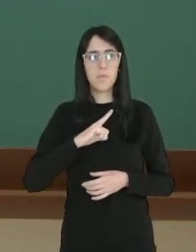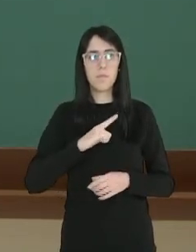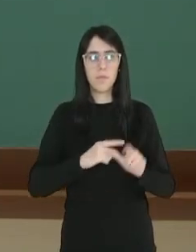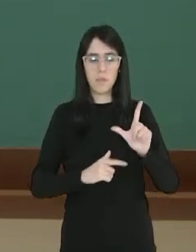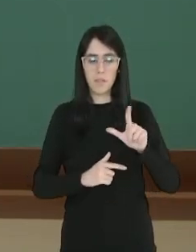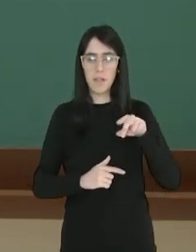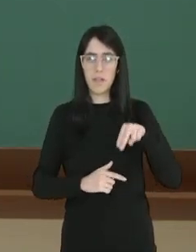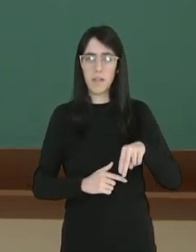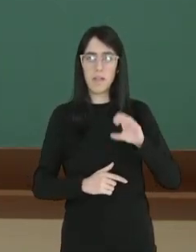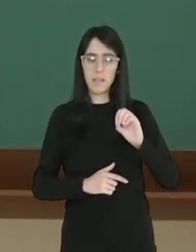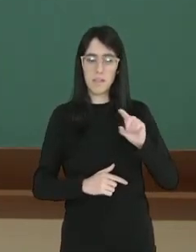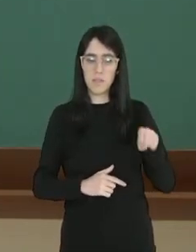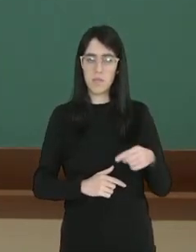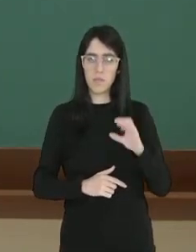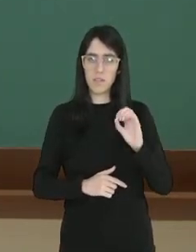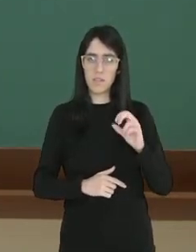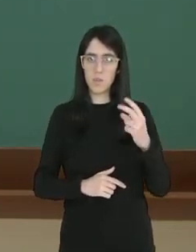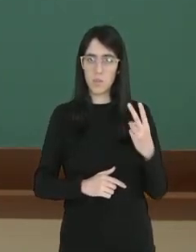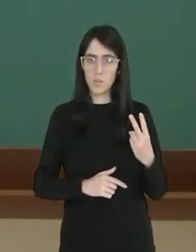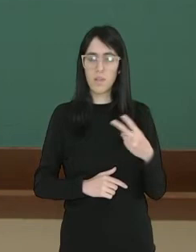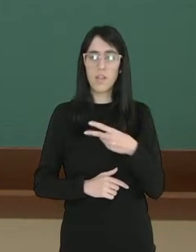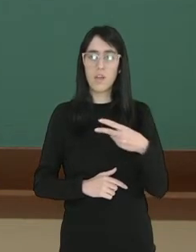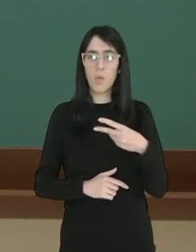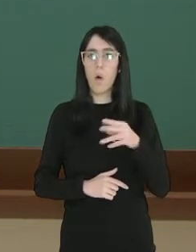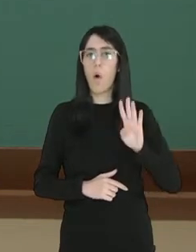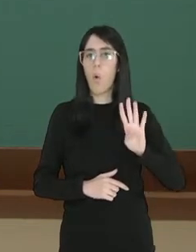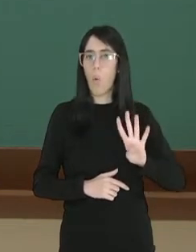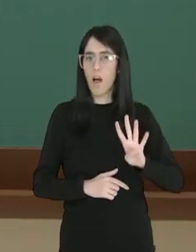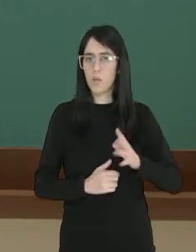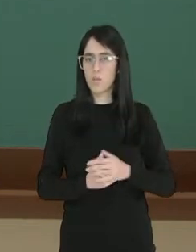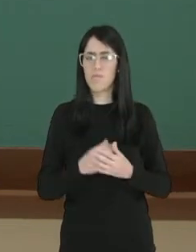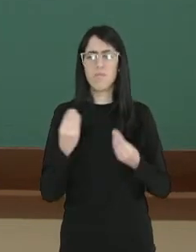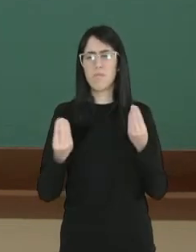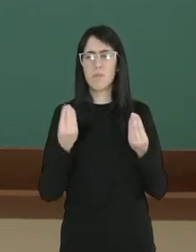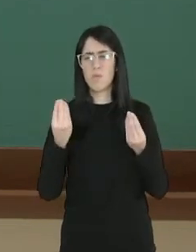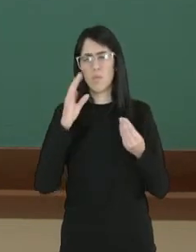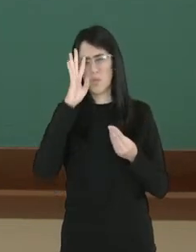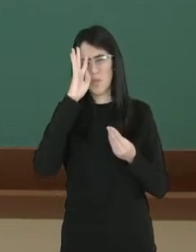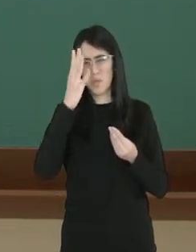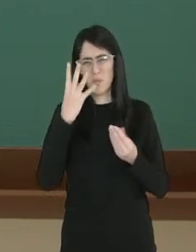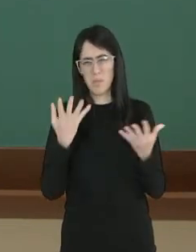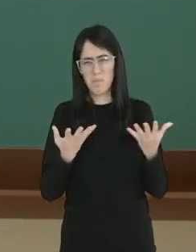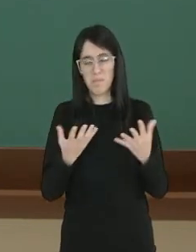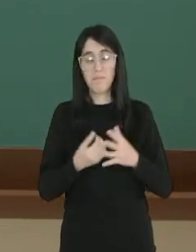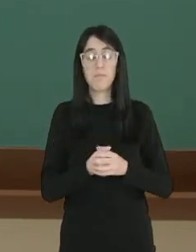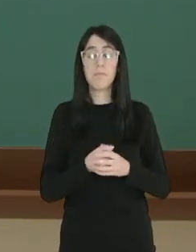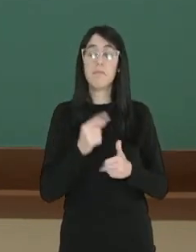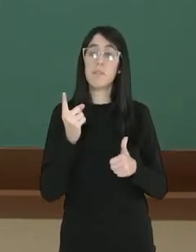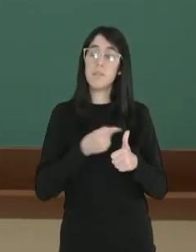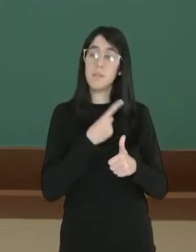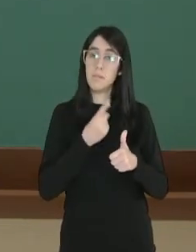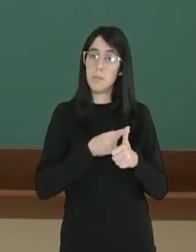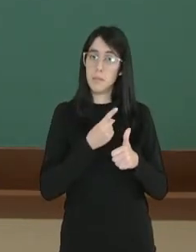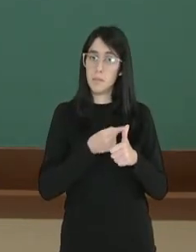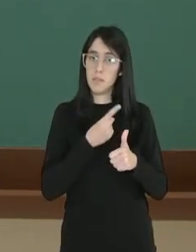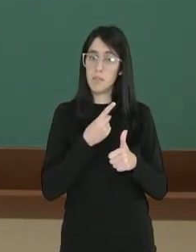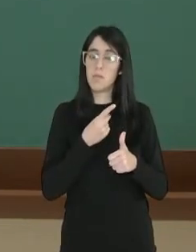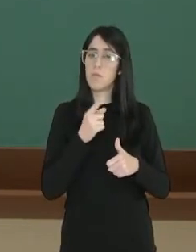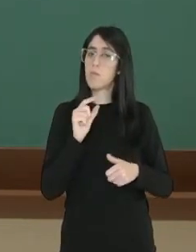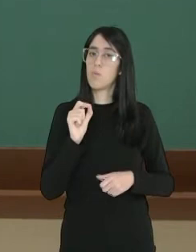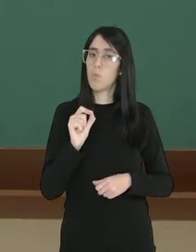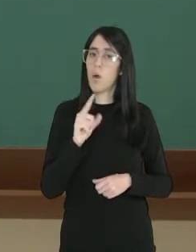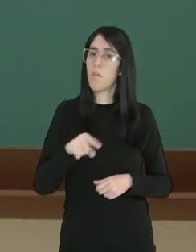ln de 0,02 igual a 4. Então, como que a gente vai fazer essa questão, pessoal? Primeira coisa que vocês